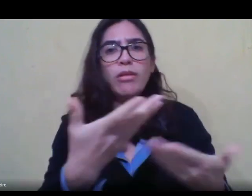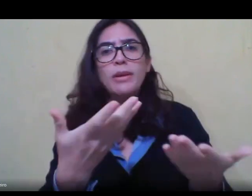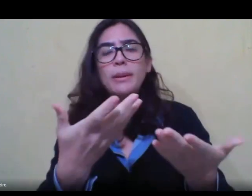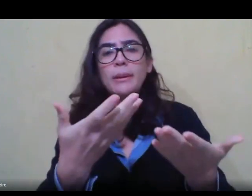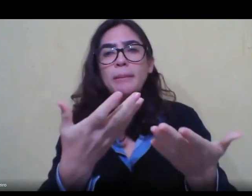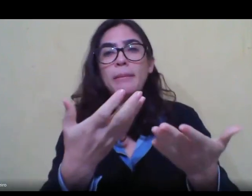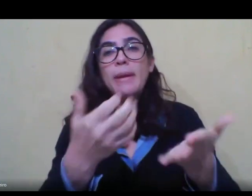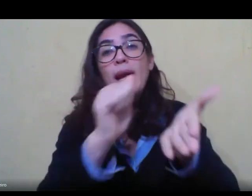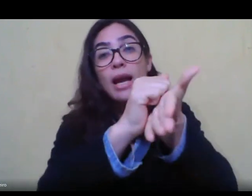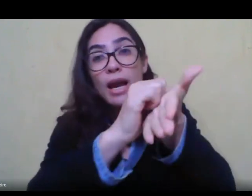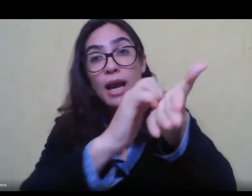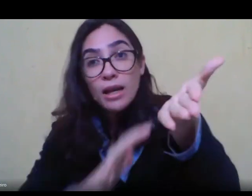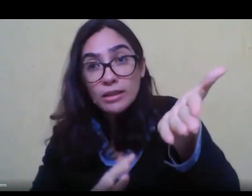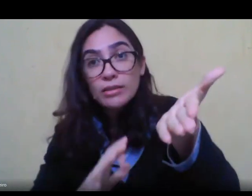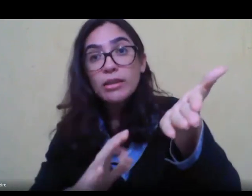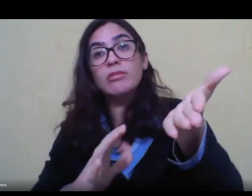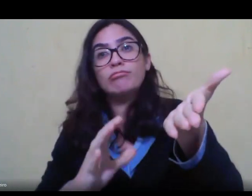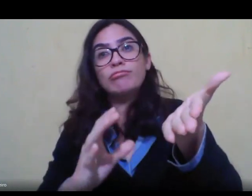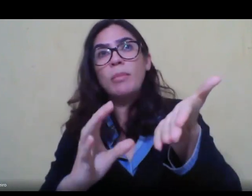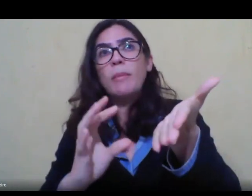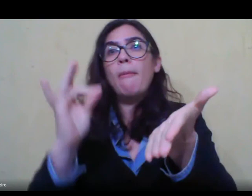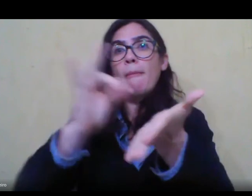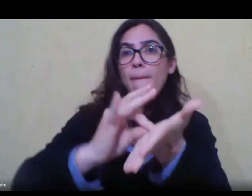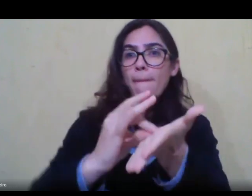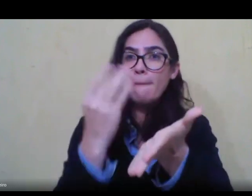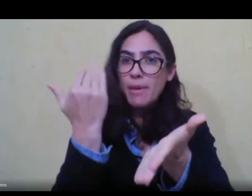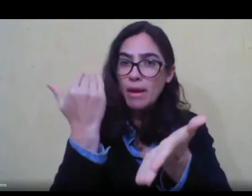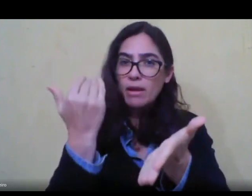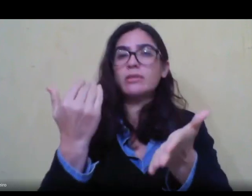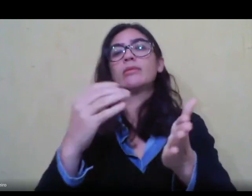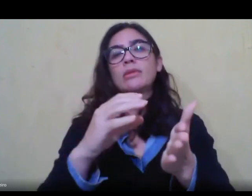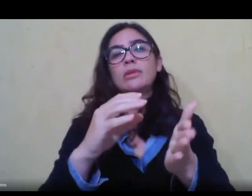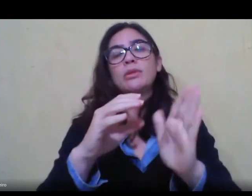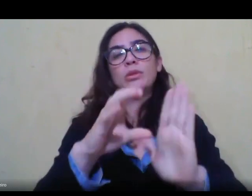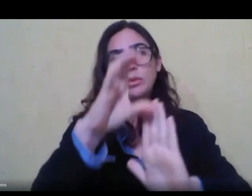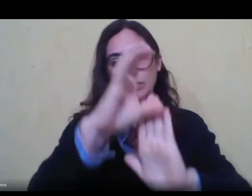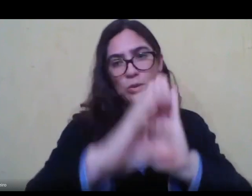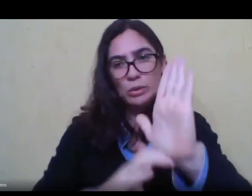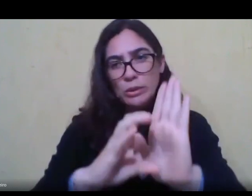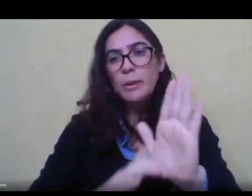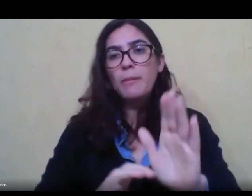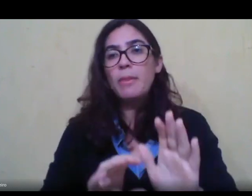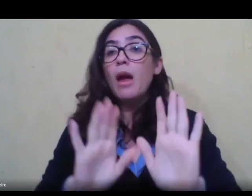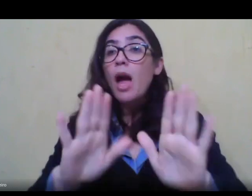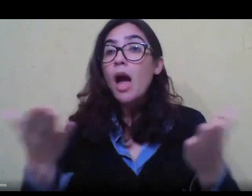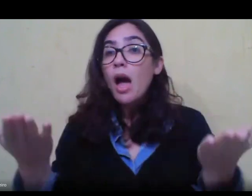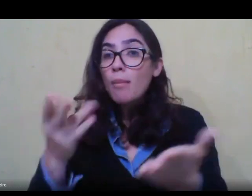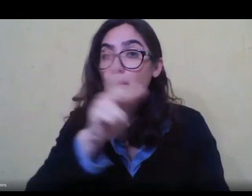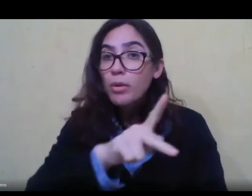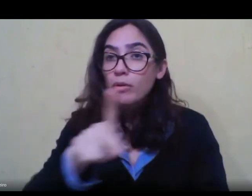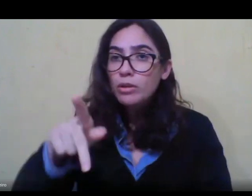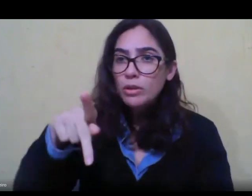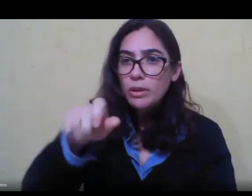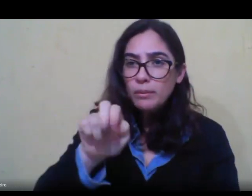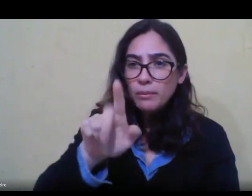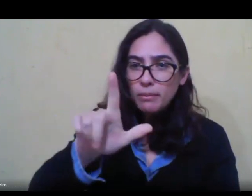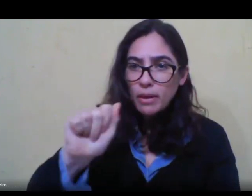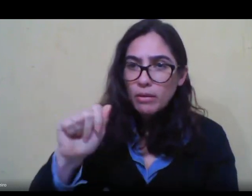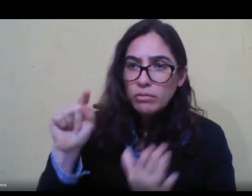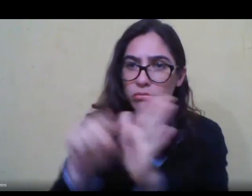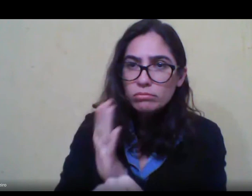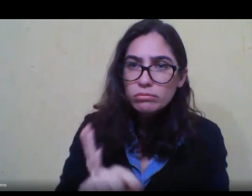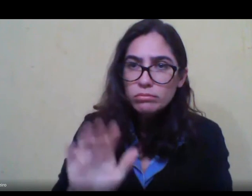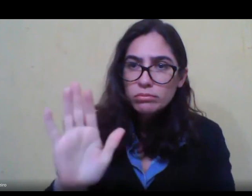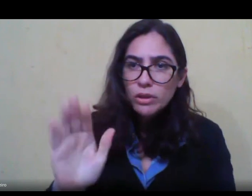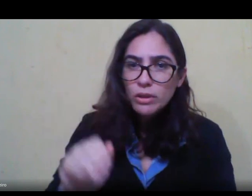Primeiro, eu queria agradecer a você, a ITER, toda a Prograde, por toda a ajuda aí. Eu tenho uma